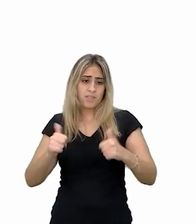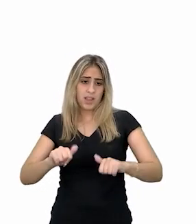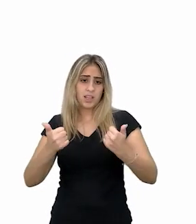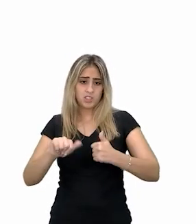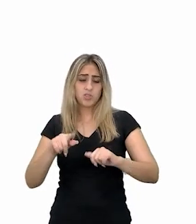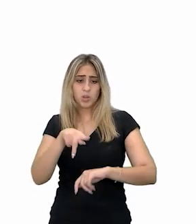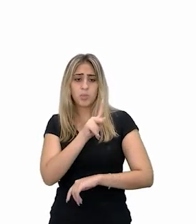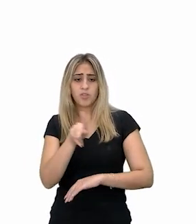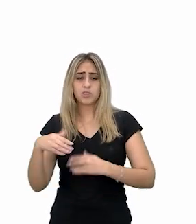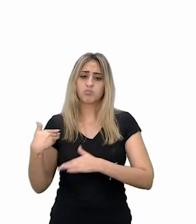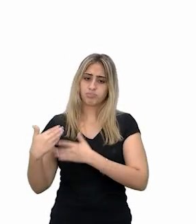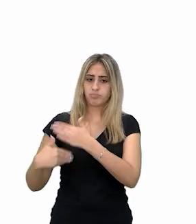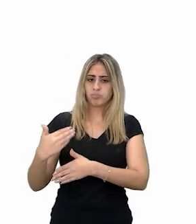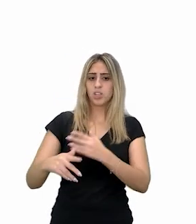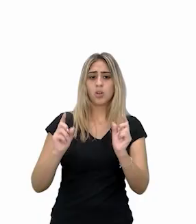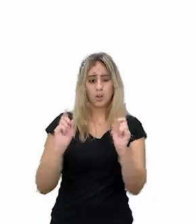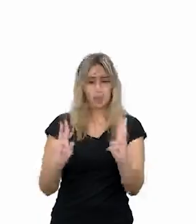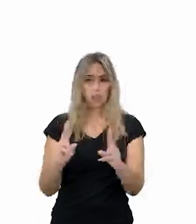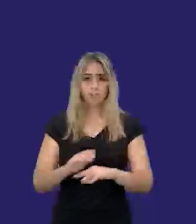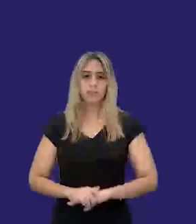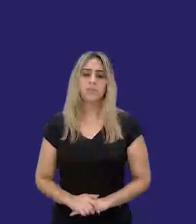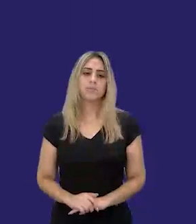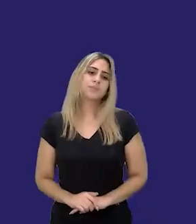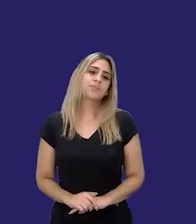que o professor desenvolve, tá bom?